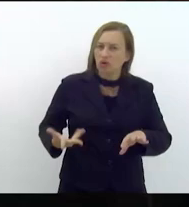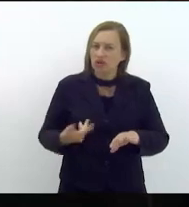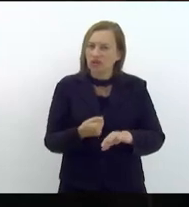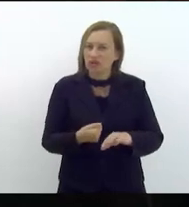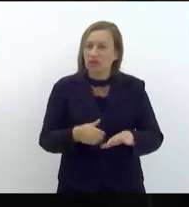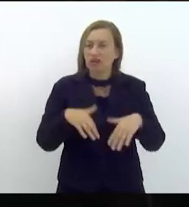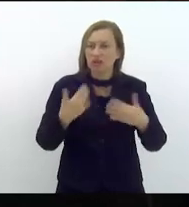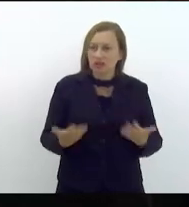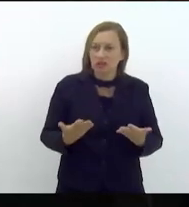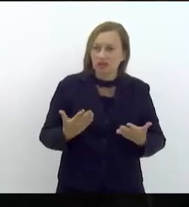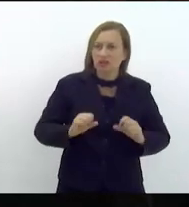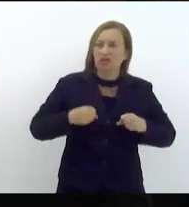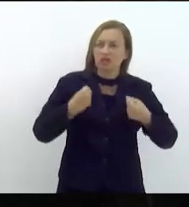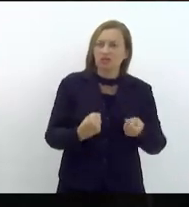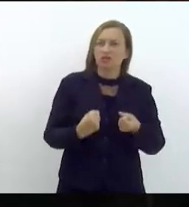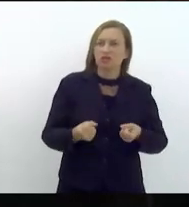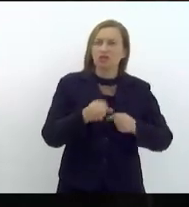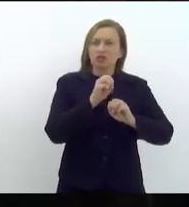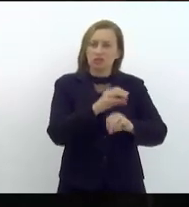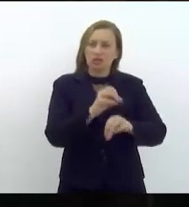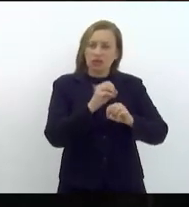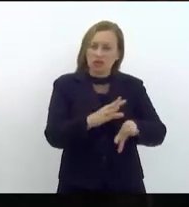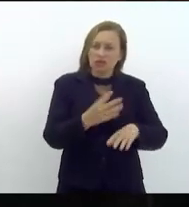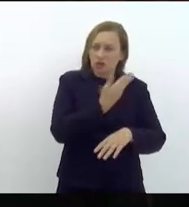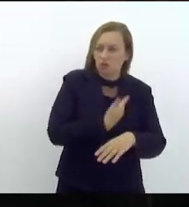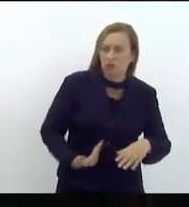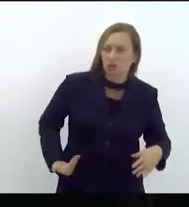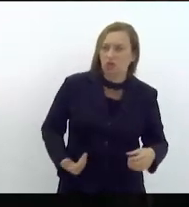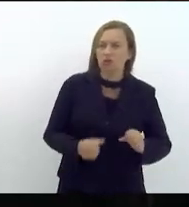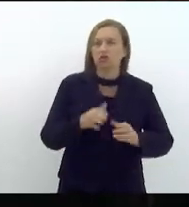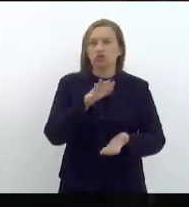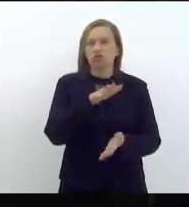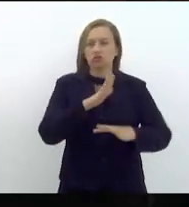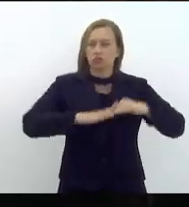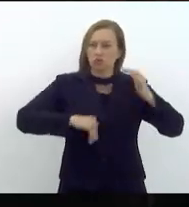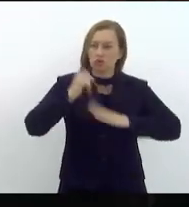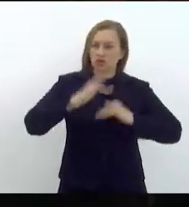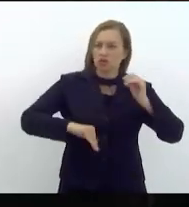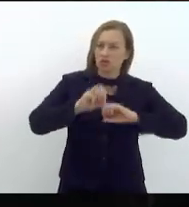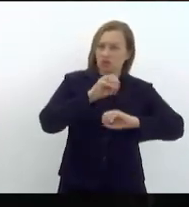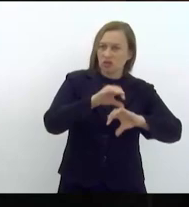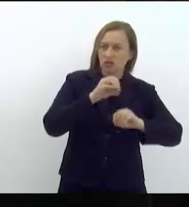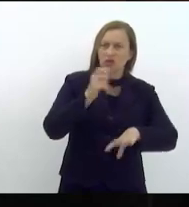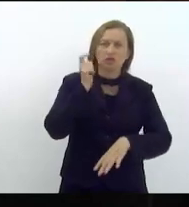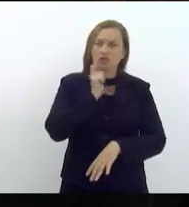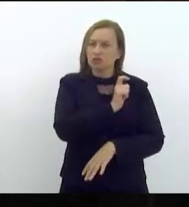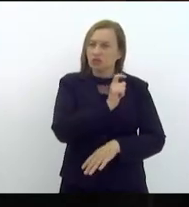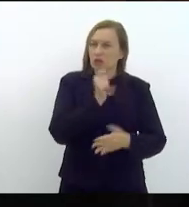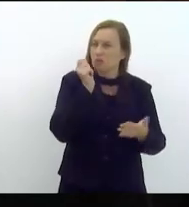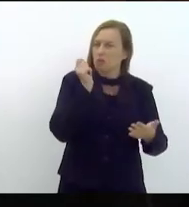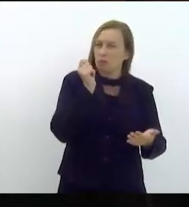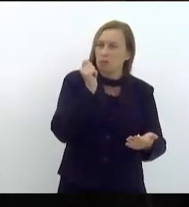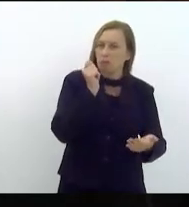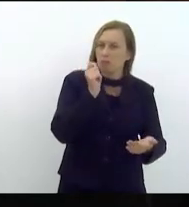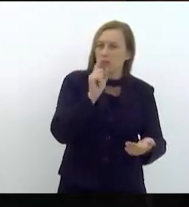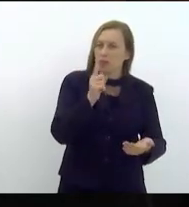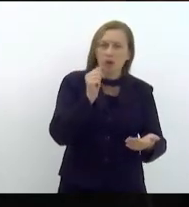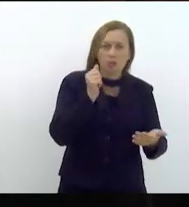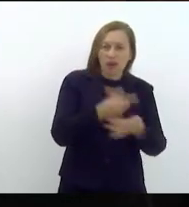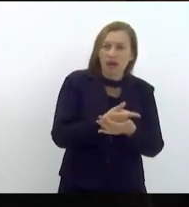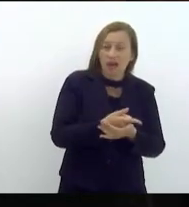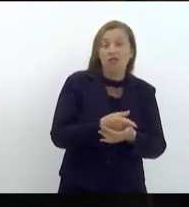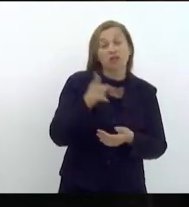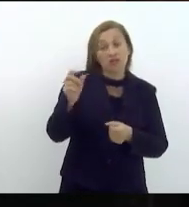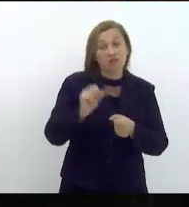então a defesa da educação pública é a defesa dos profissionais de educação Cláudio Castro impagável é o que você tem feito